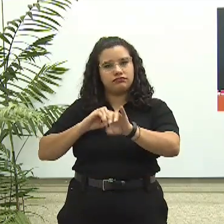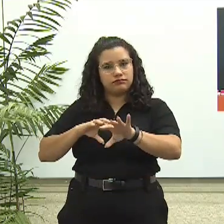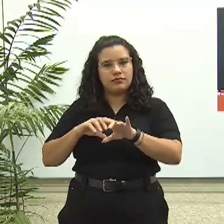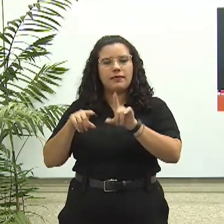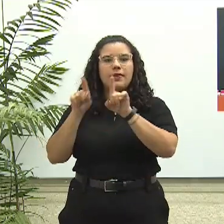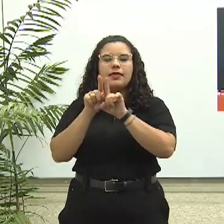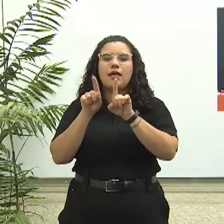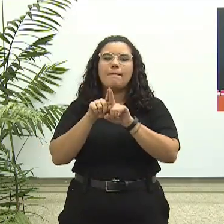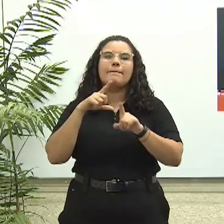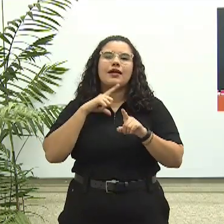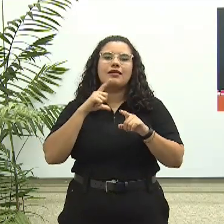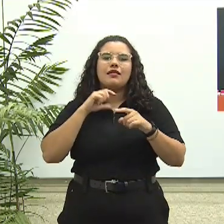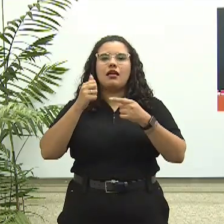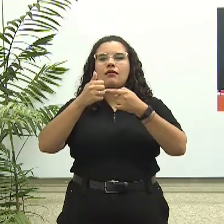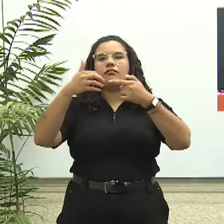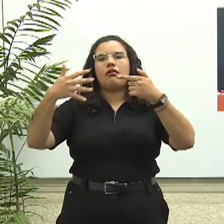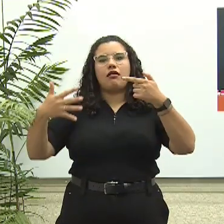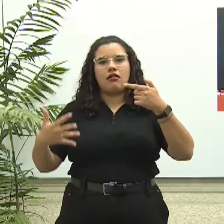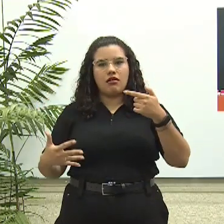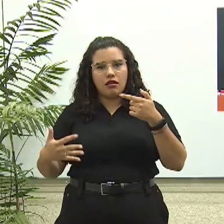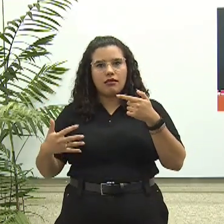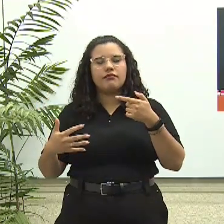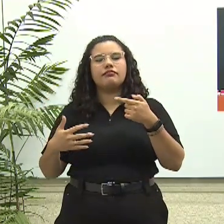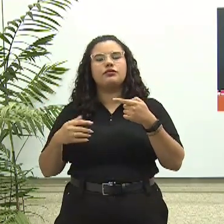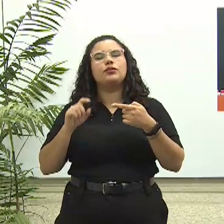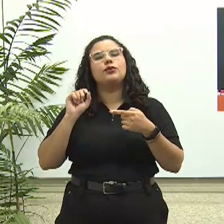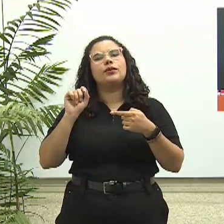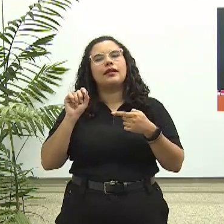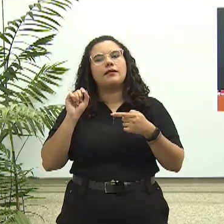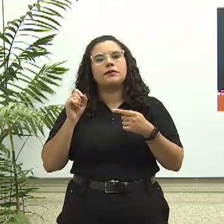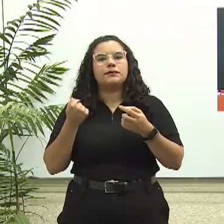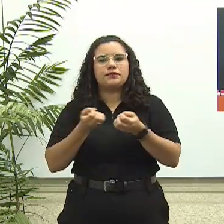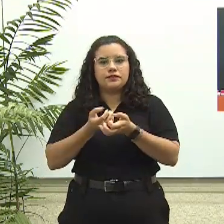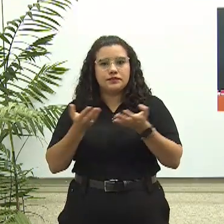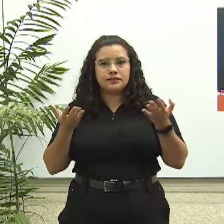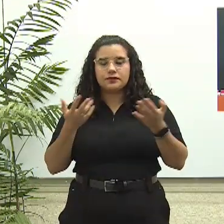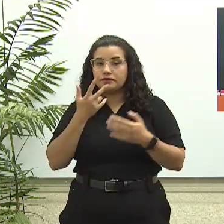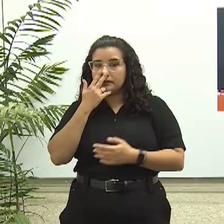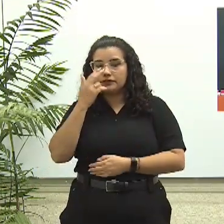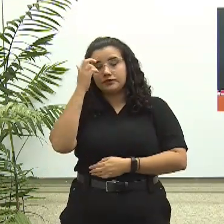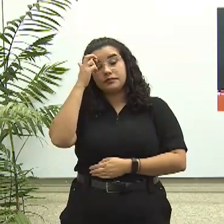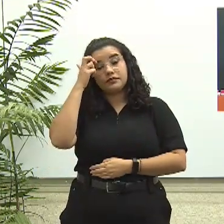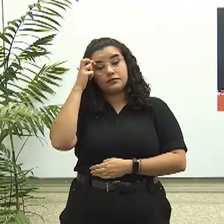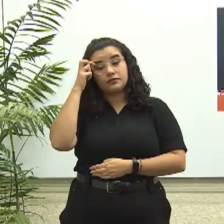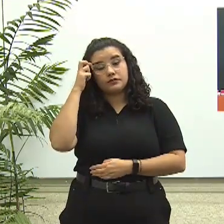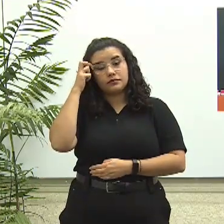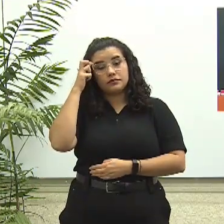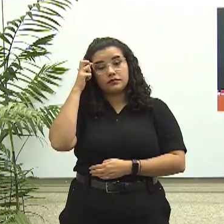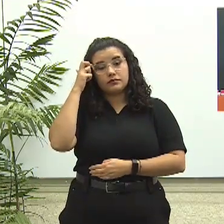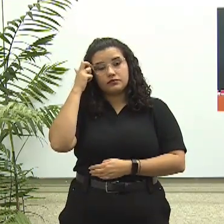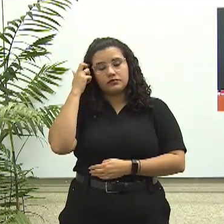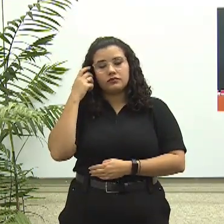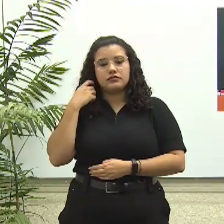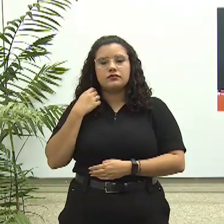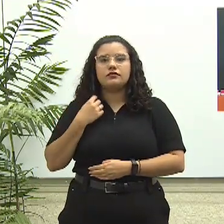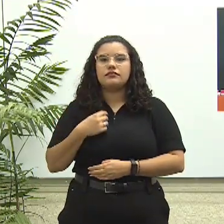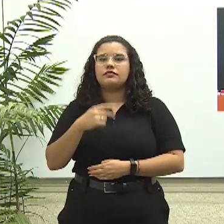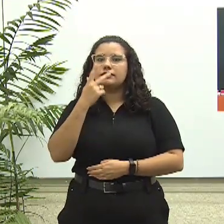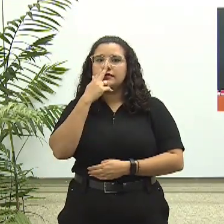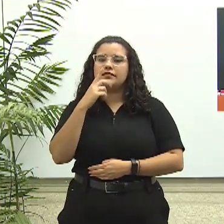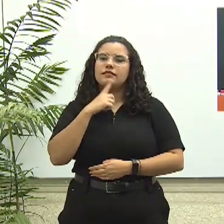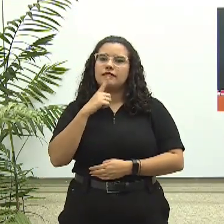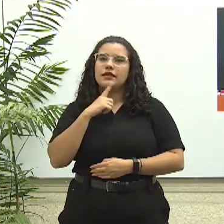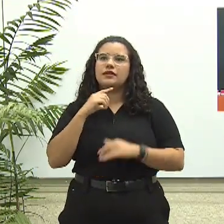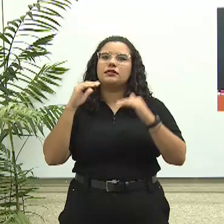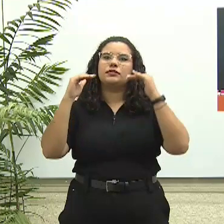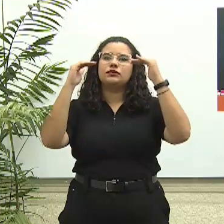fragmentação também que acaba levando a exatamente de uma utopia é uma